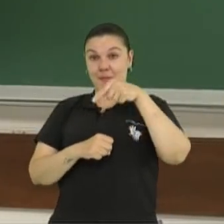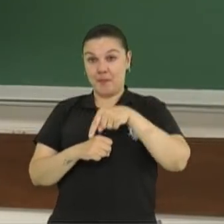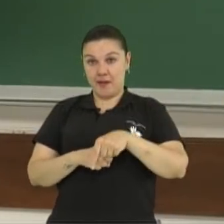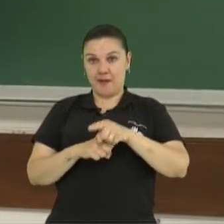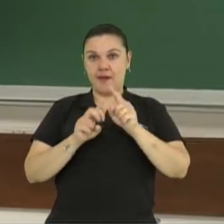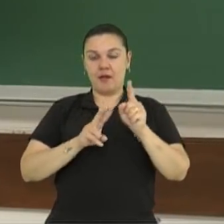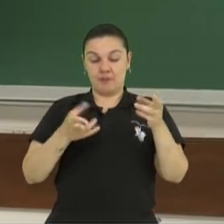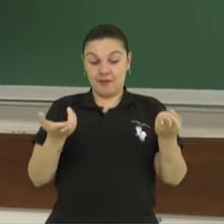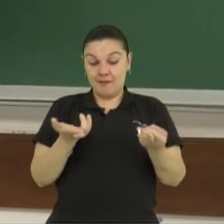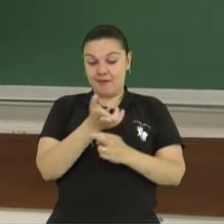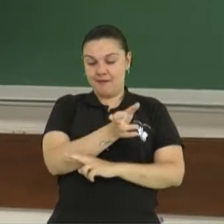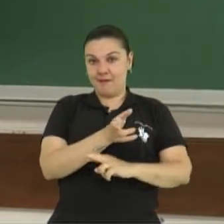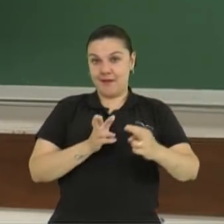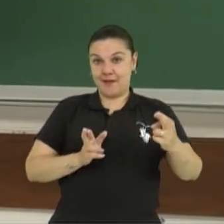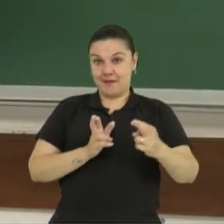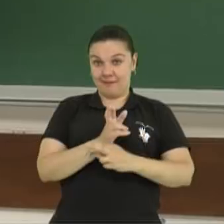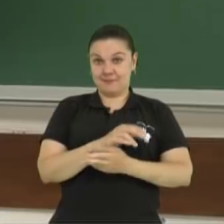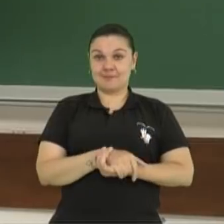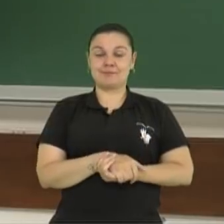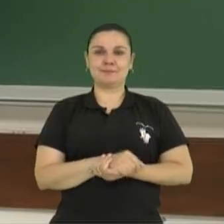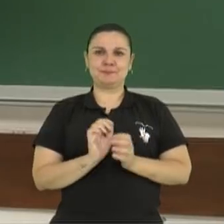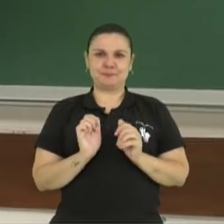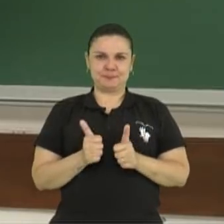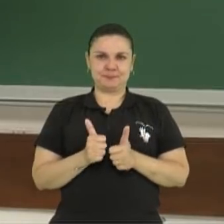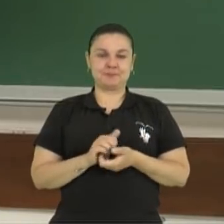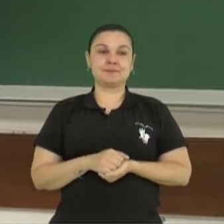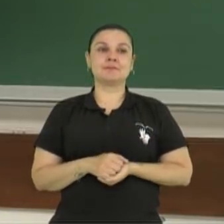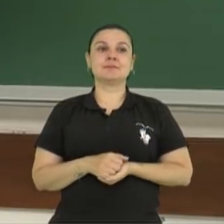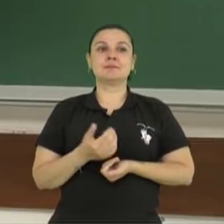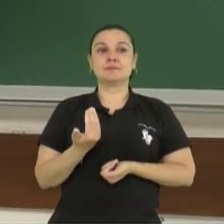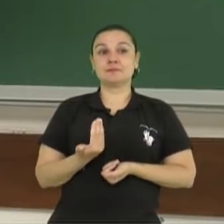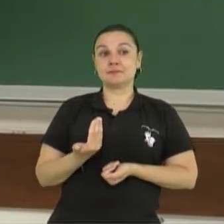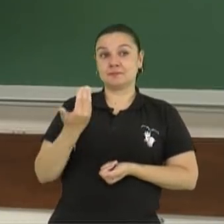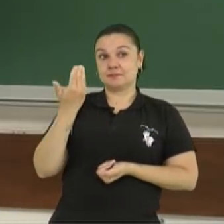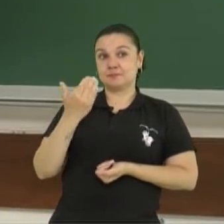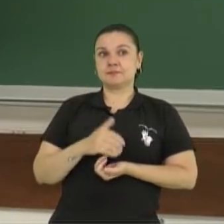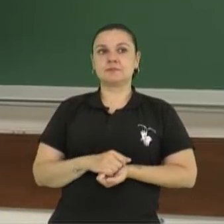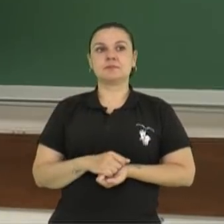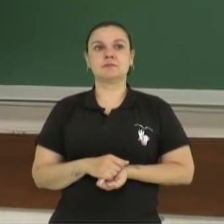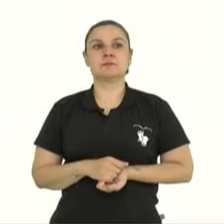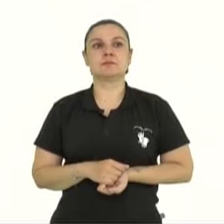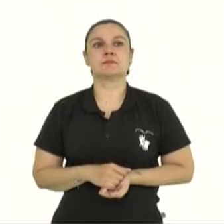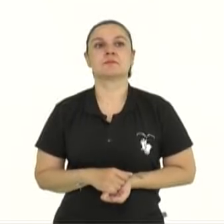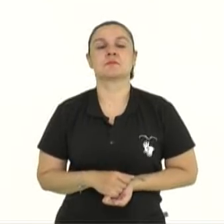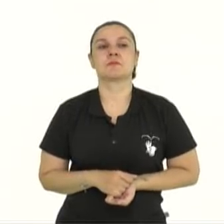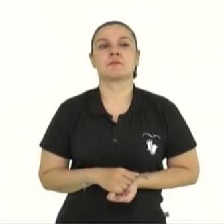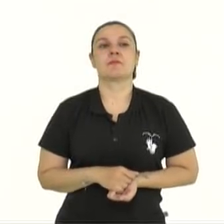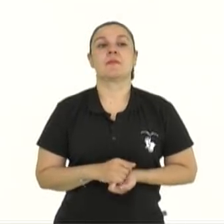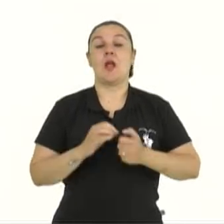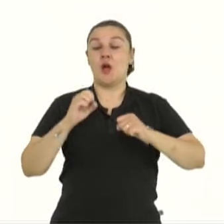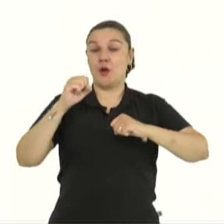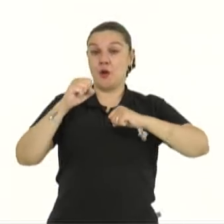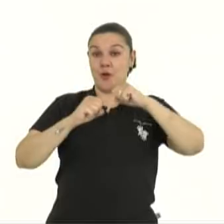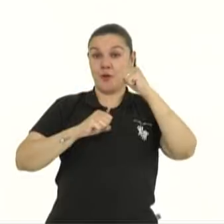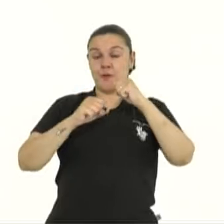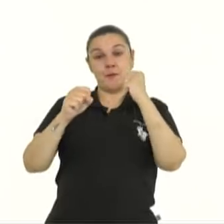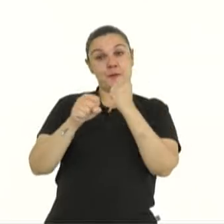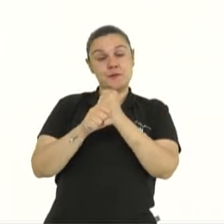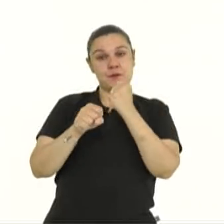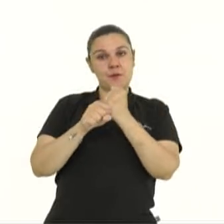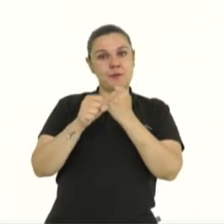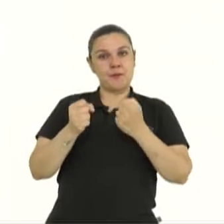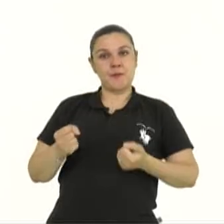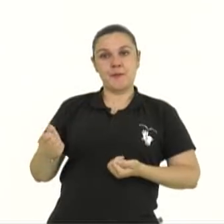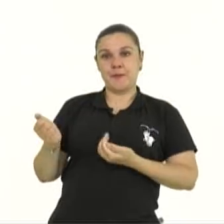se relacionam, as indústrias, ok? Então, vamos ver, né? Um exemplo. Indústria de construção,